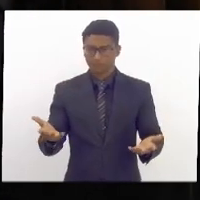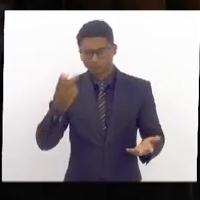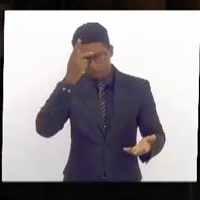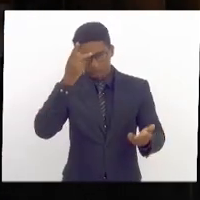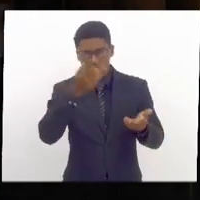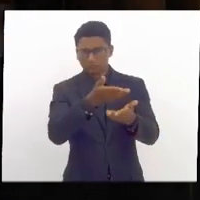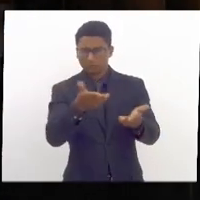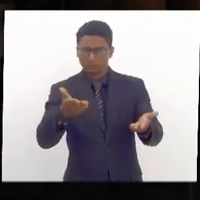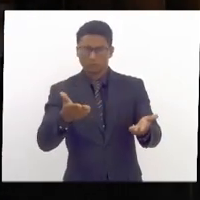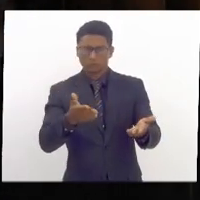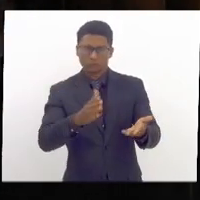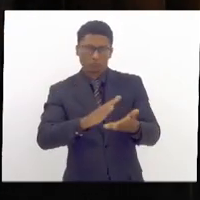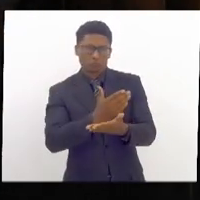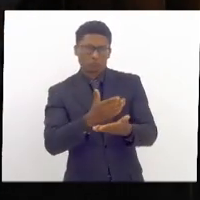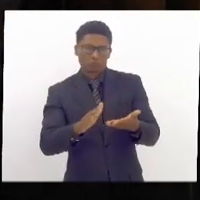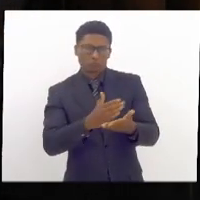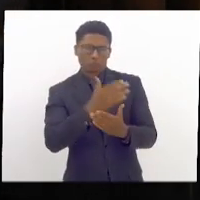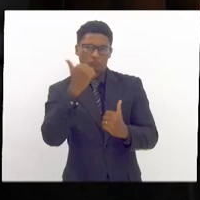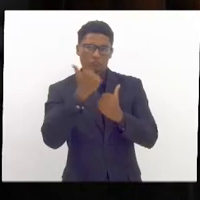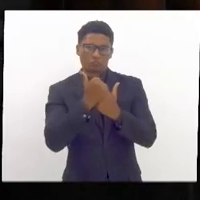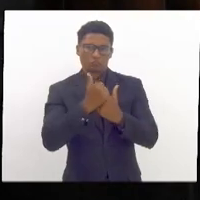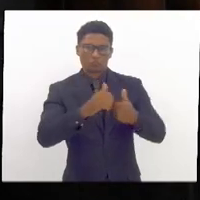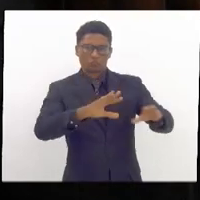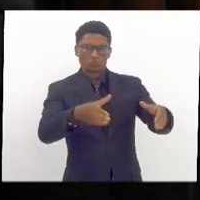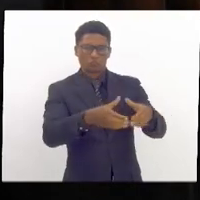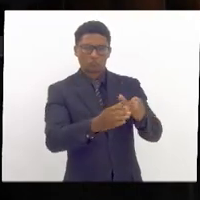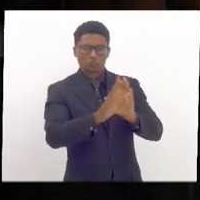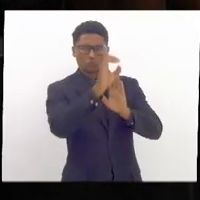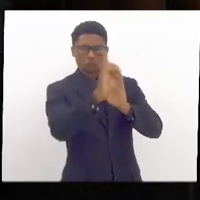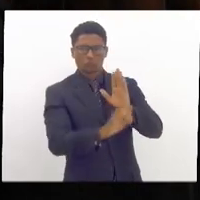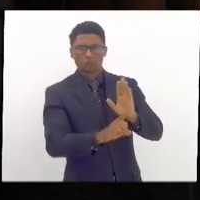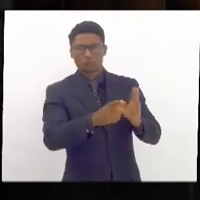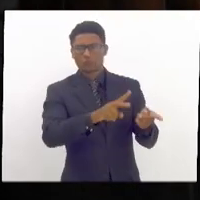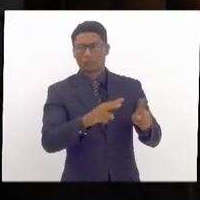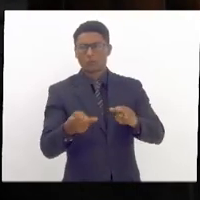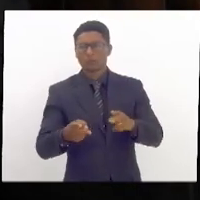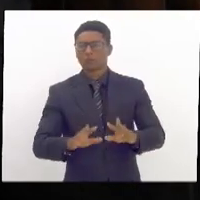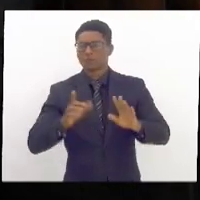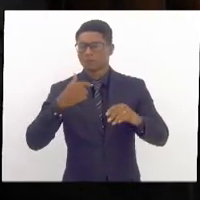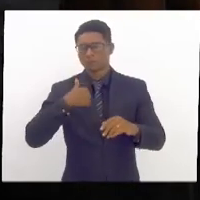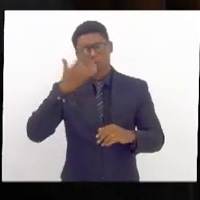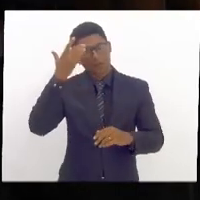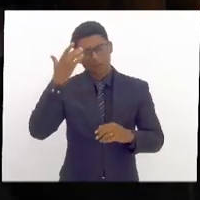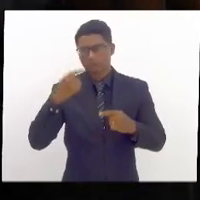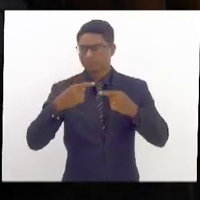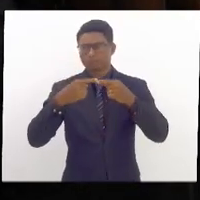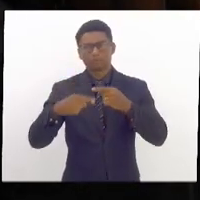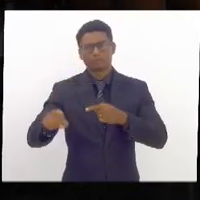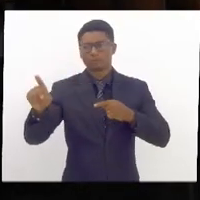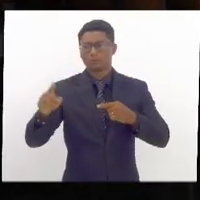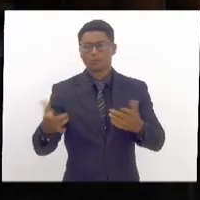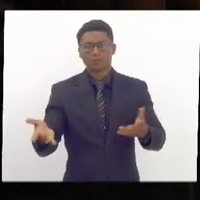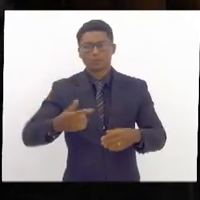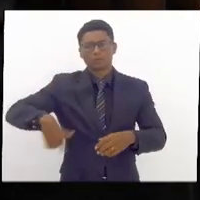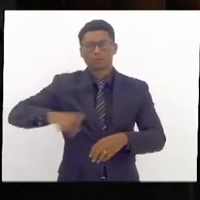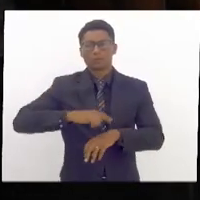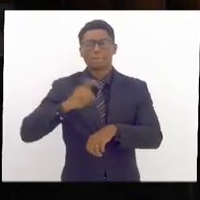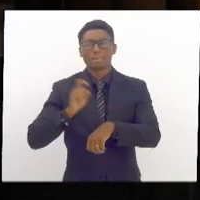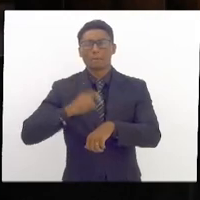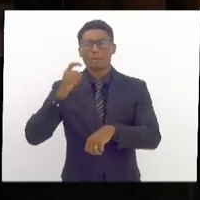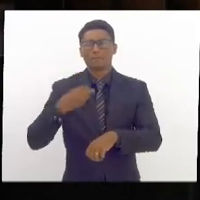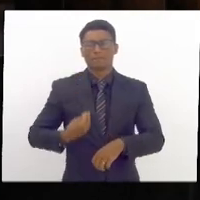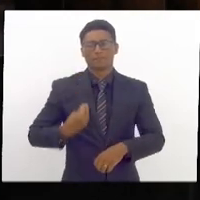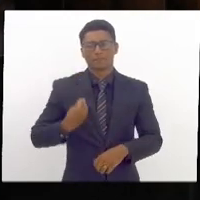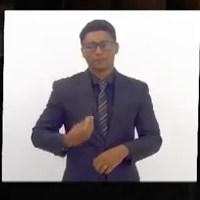defende, respeitando a mesa diretora que encaminhou, eu não acho que seja oportuno Eu não acho que seja compatível com o momento que a gente esteja vivendo.